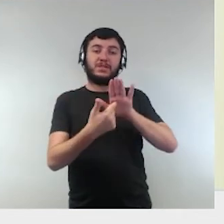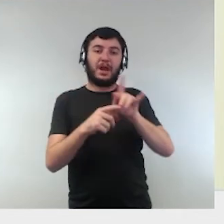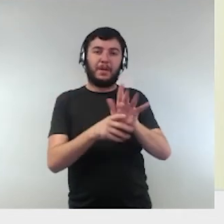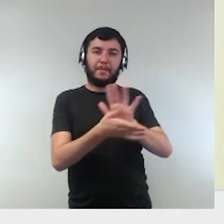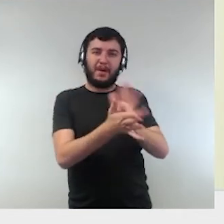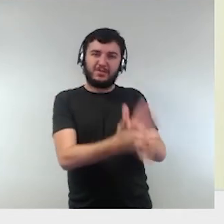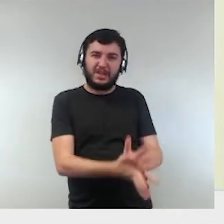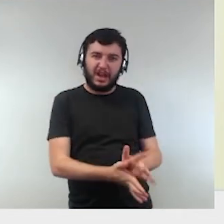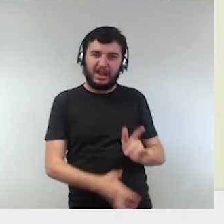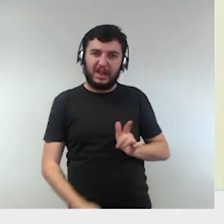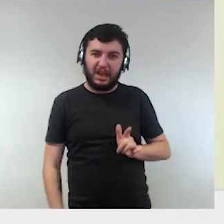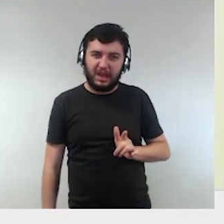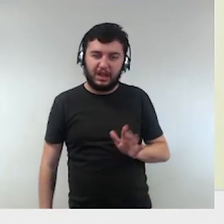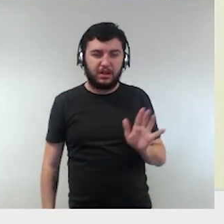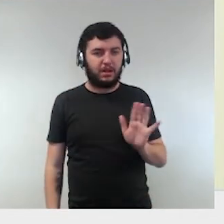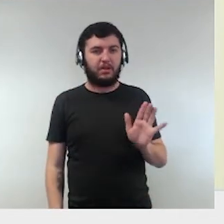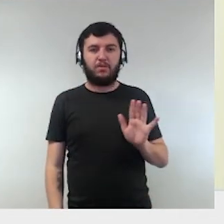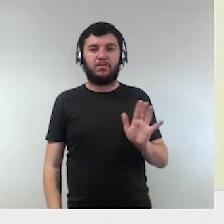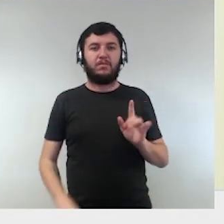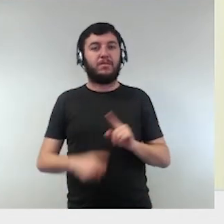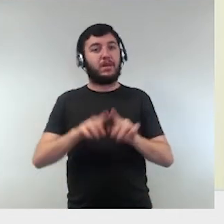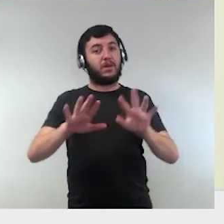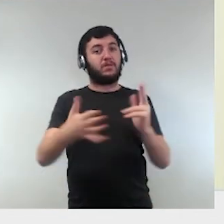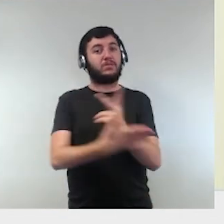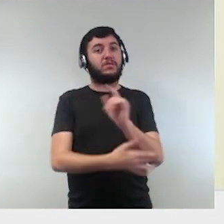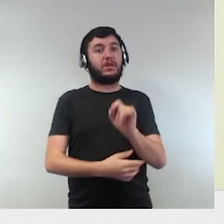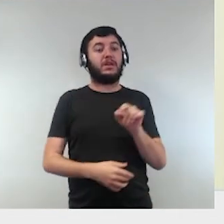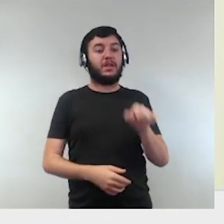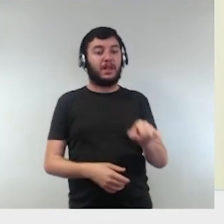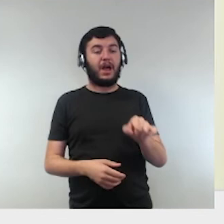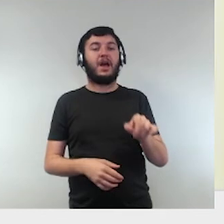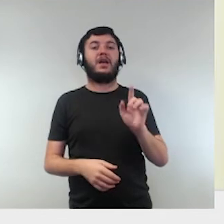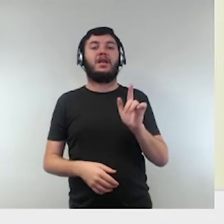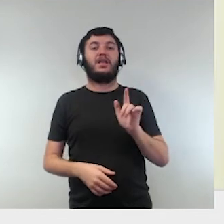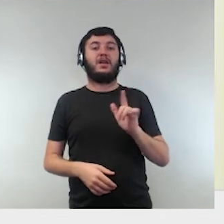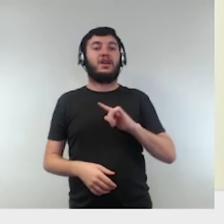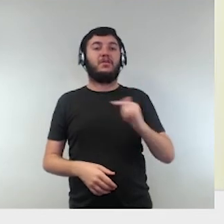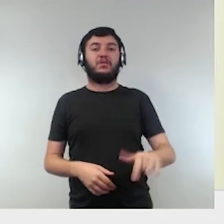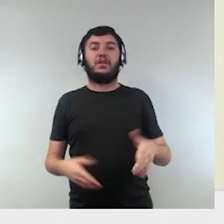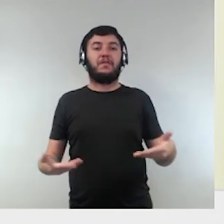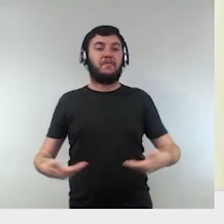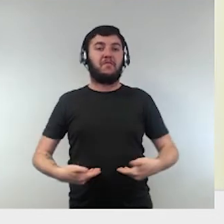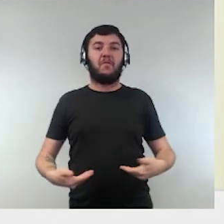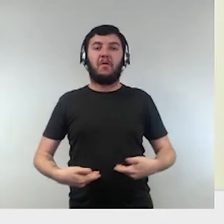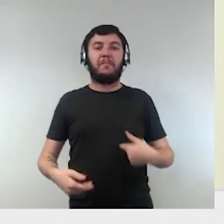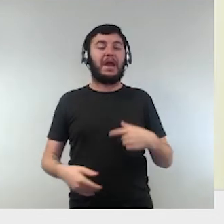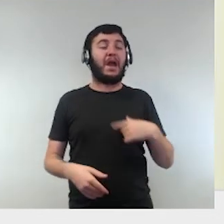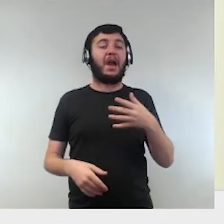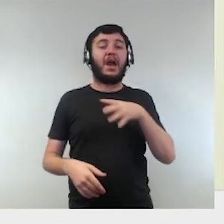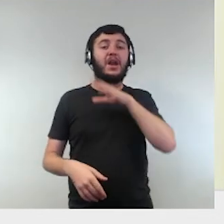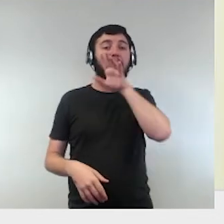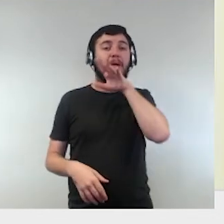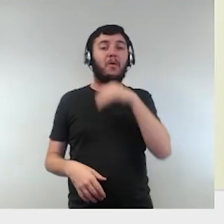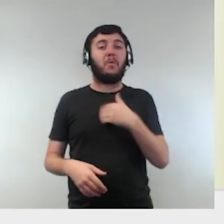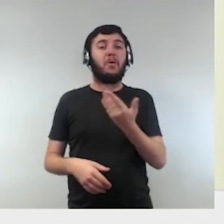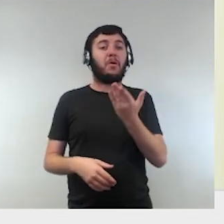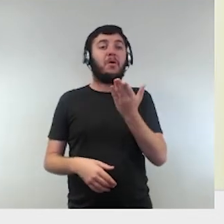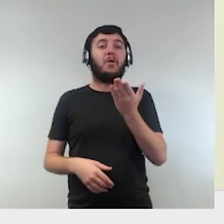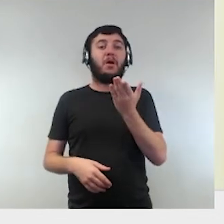essas fotos são de vaquejada, a ausência de fome, a liberdade liberdade do conforto